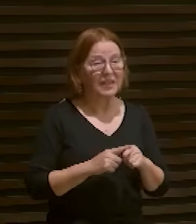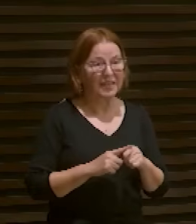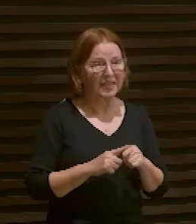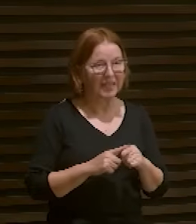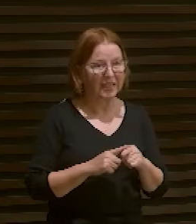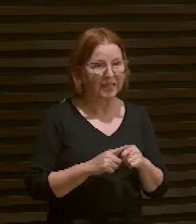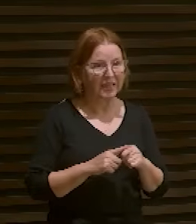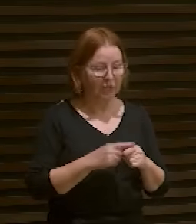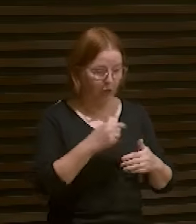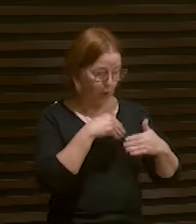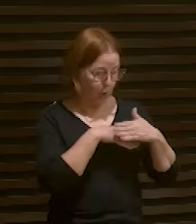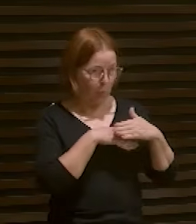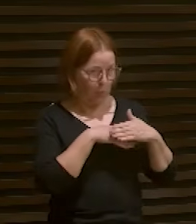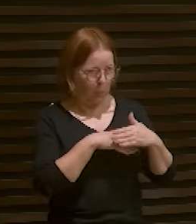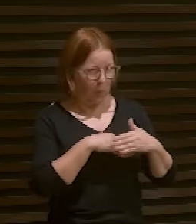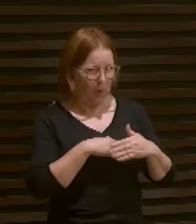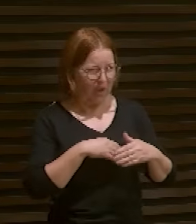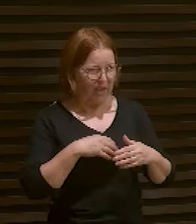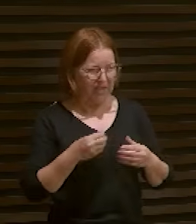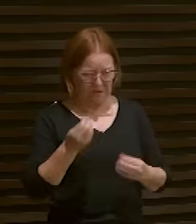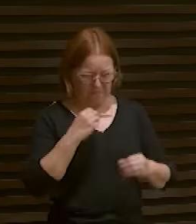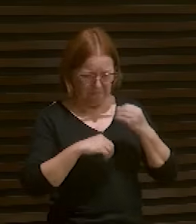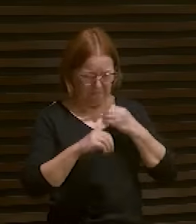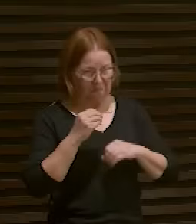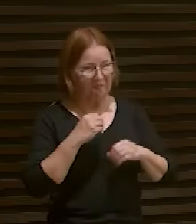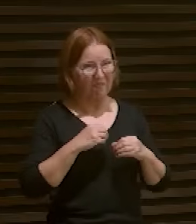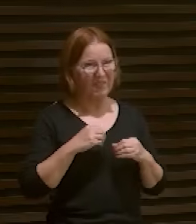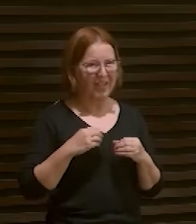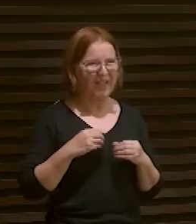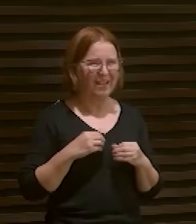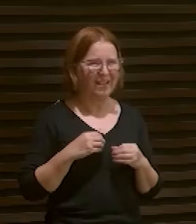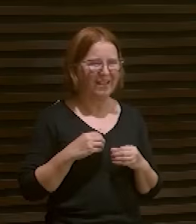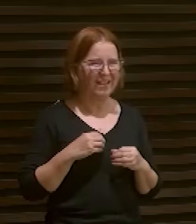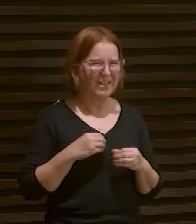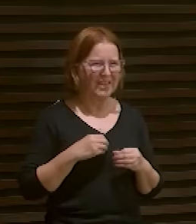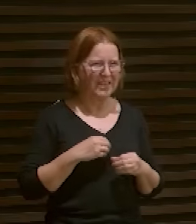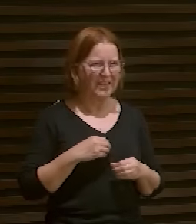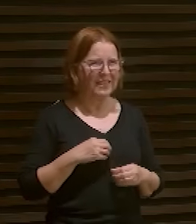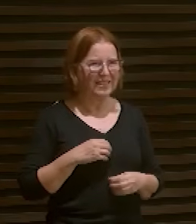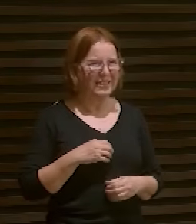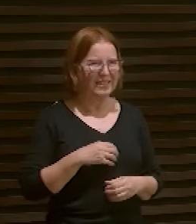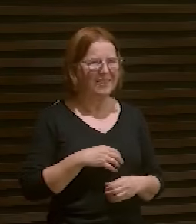guardando um ressentimento aí dentro. Você vai morrer, pessoa.